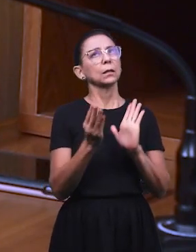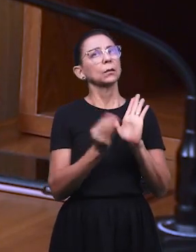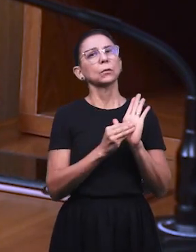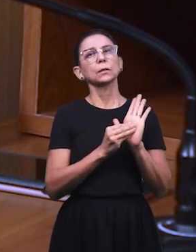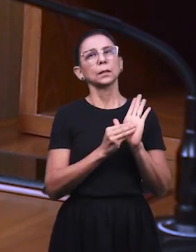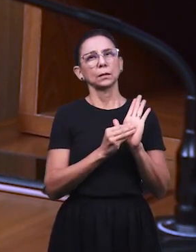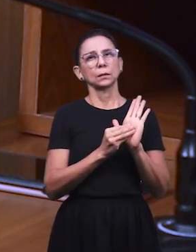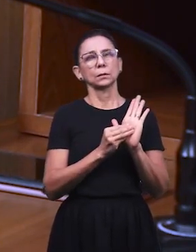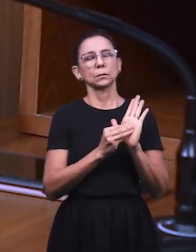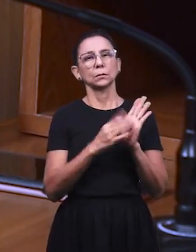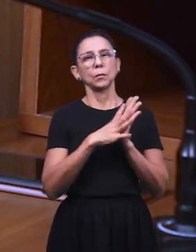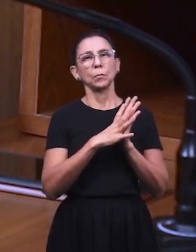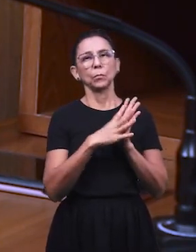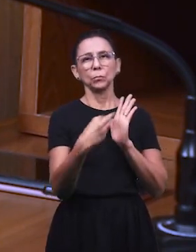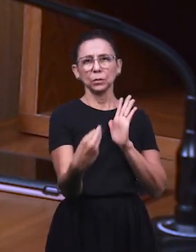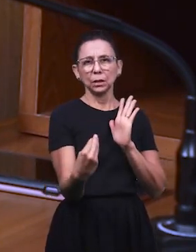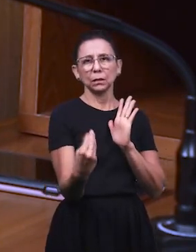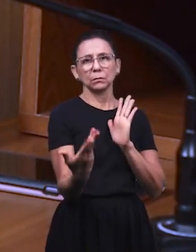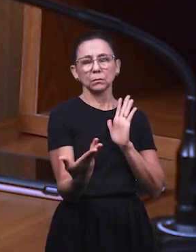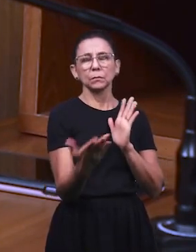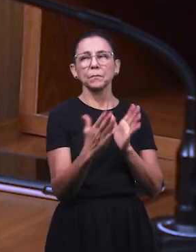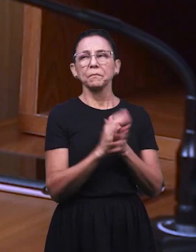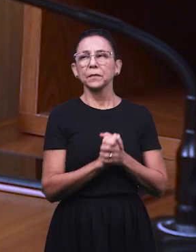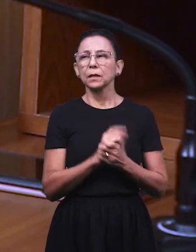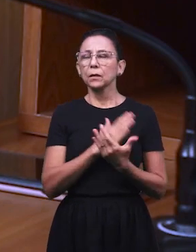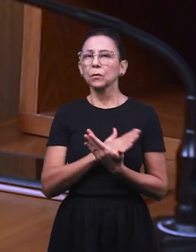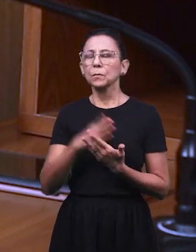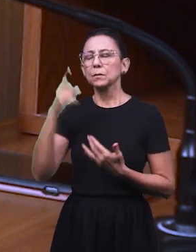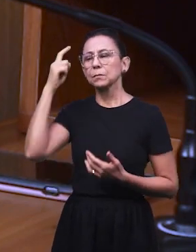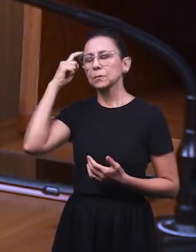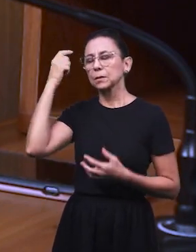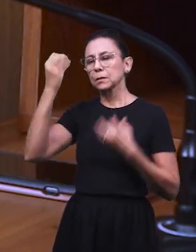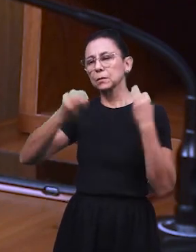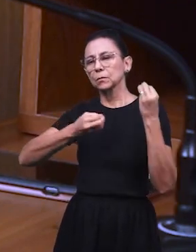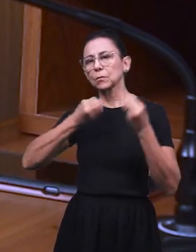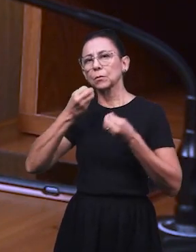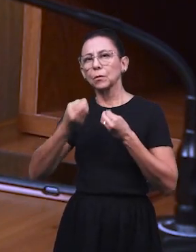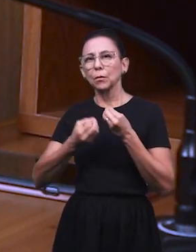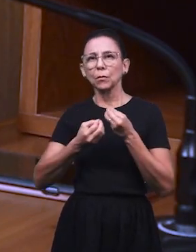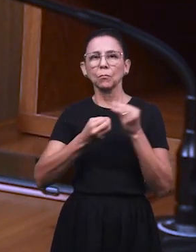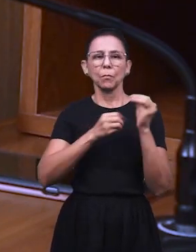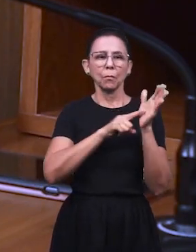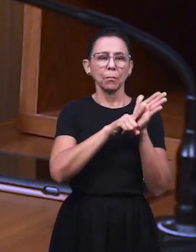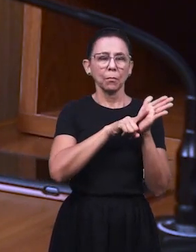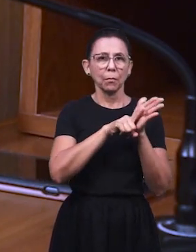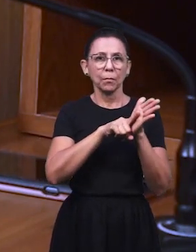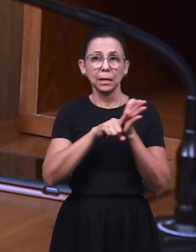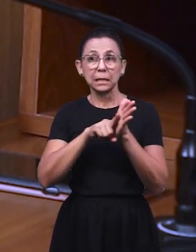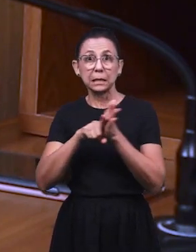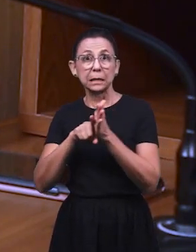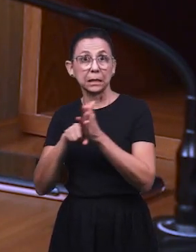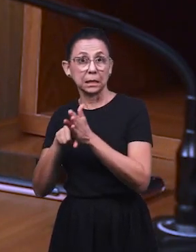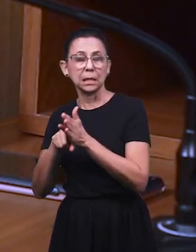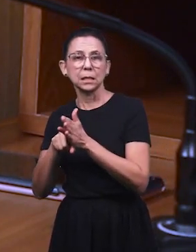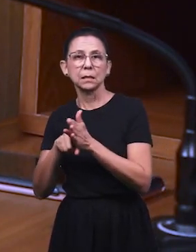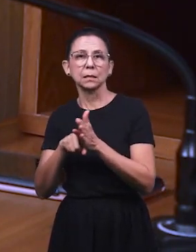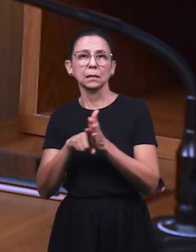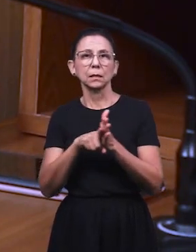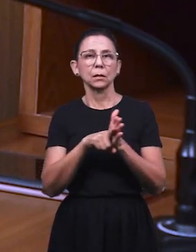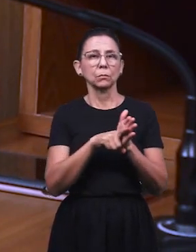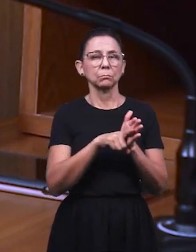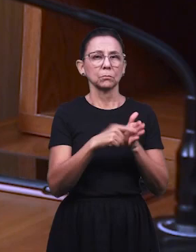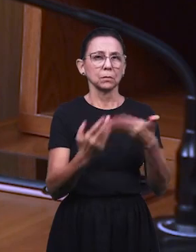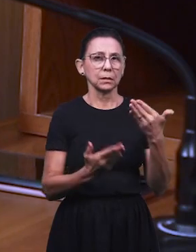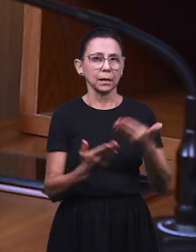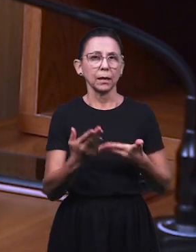pastor Josias me procurou para que criasse algum conteúdo nesse formato. E aí a gente começou a pensar. A gente começou a pensar em como